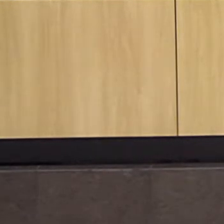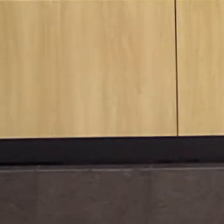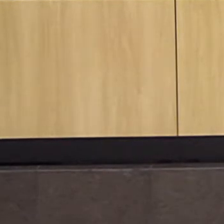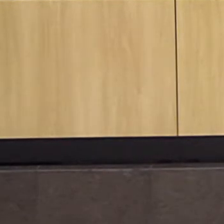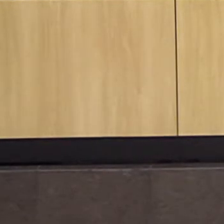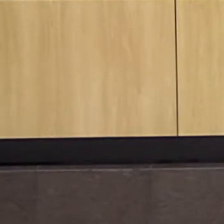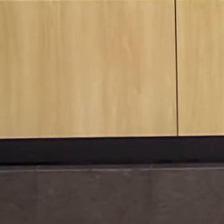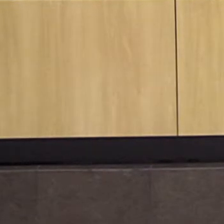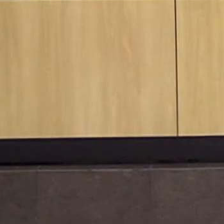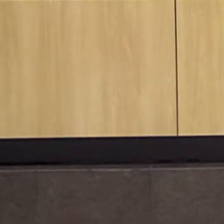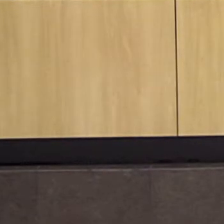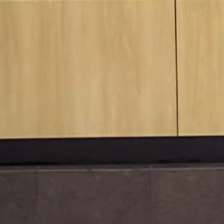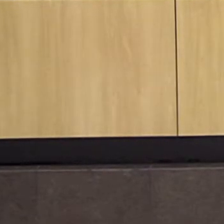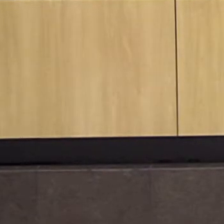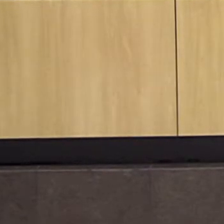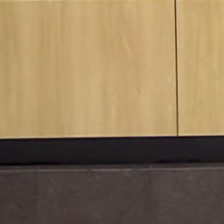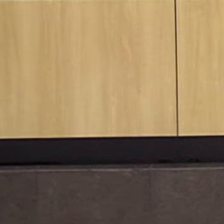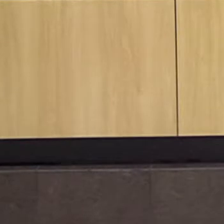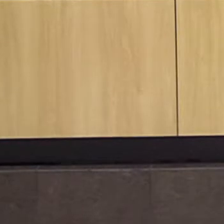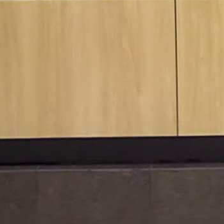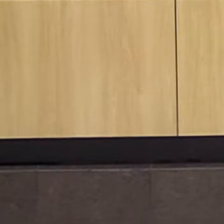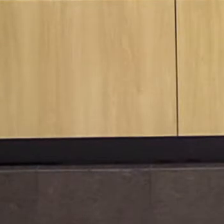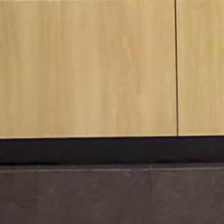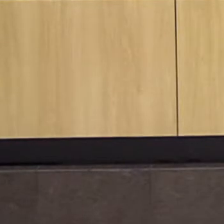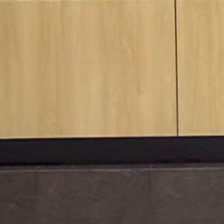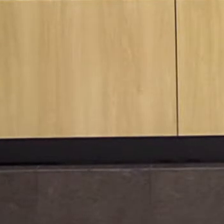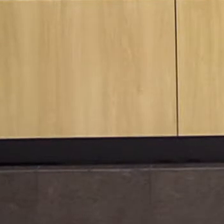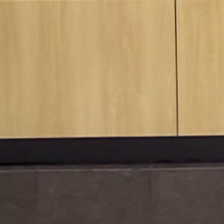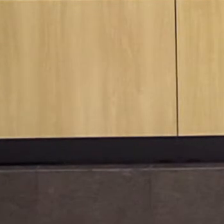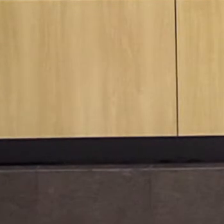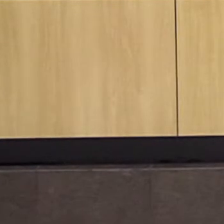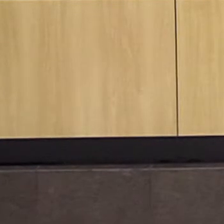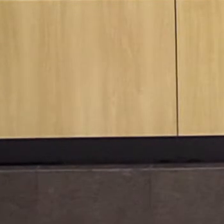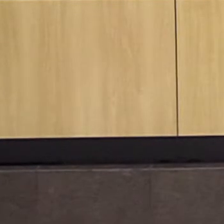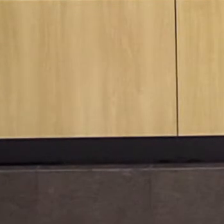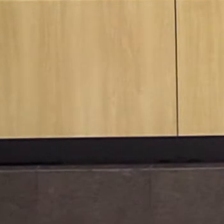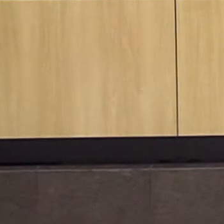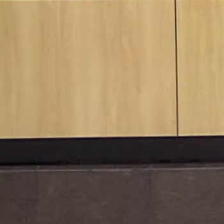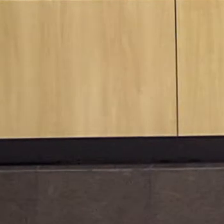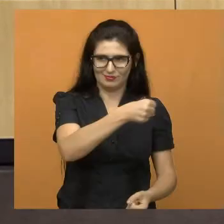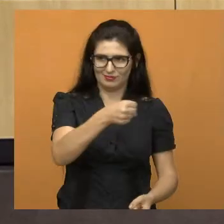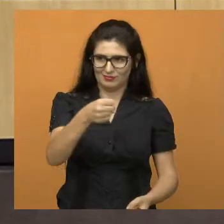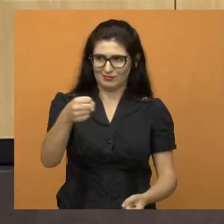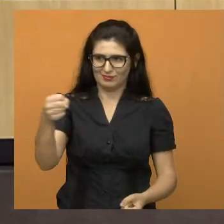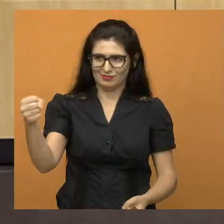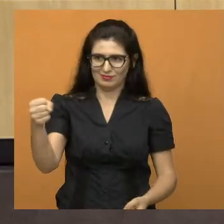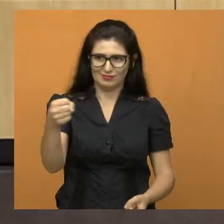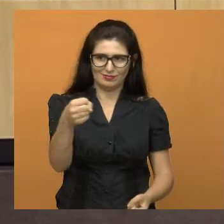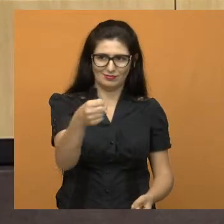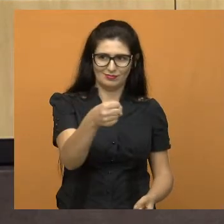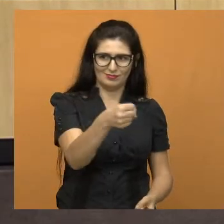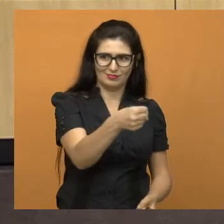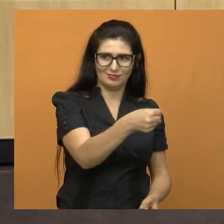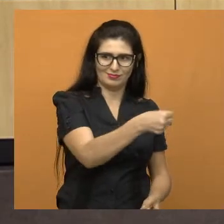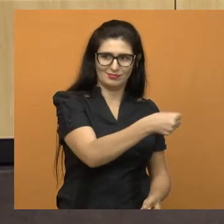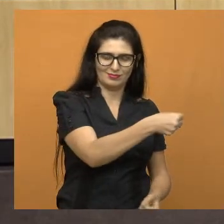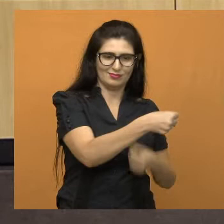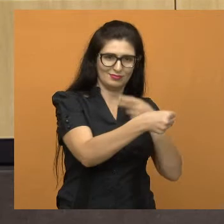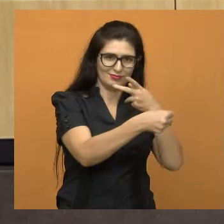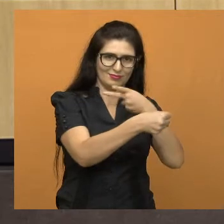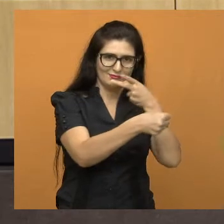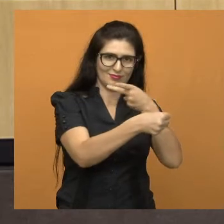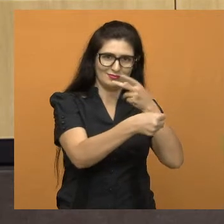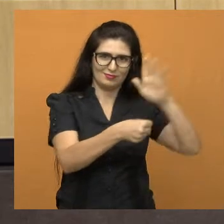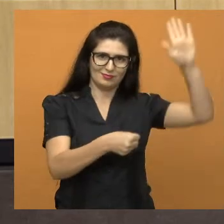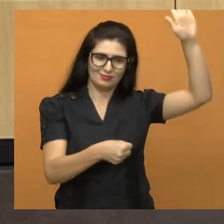Sou eu aqui. Então, agora tem o microfone sem fios andando. Quem quiser, acho que já tem uma inscrição aqui com a Flávia. E aí, só levantar